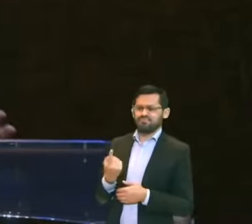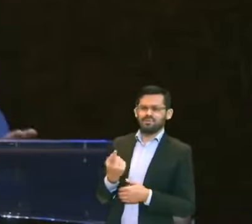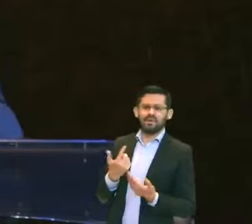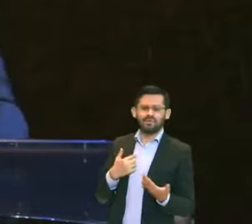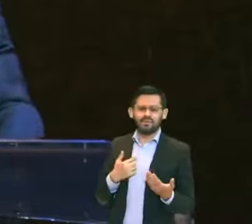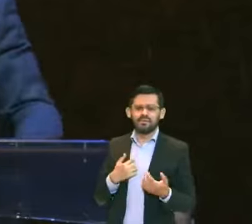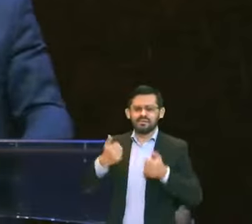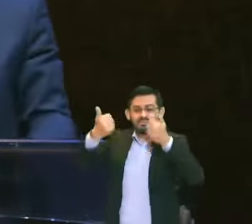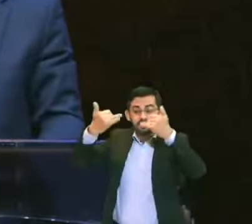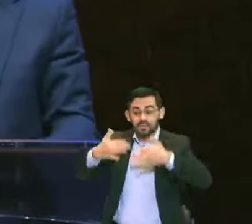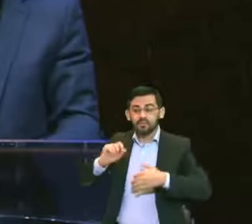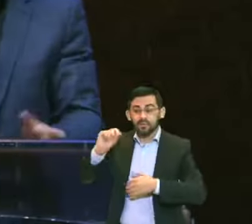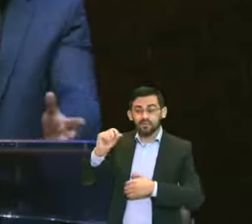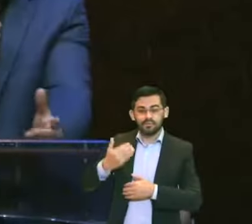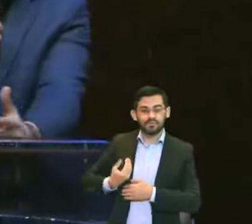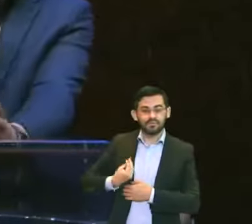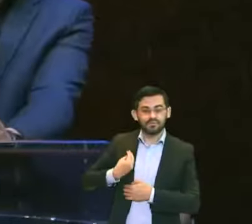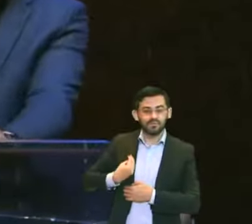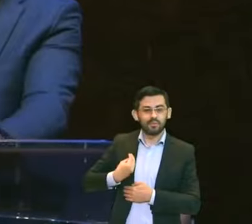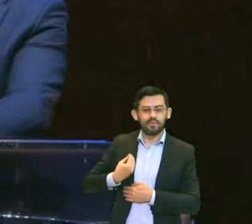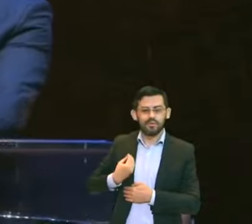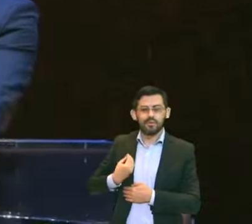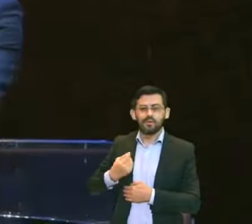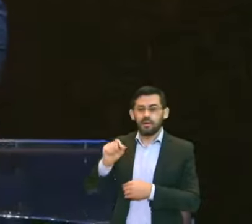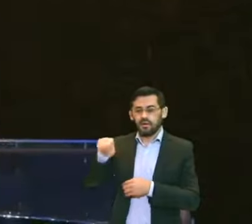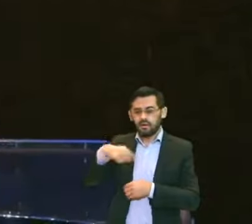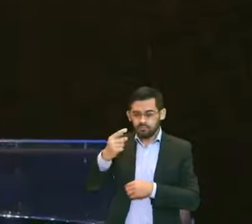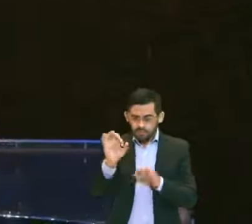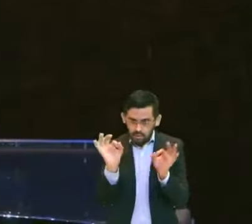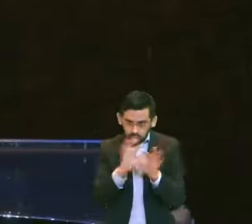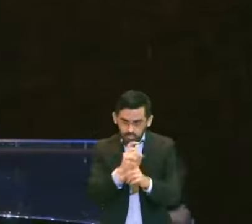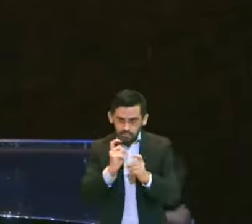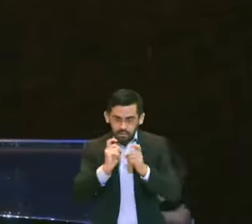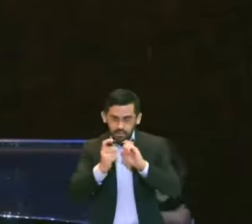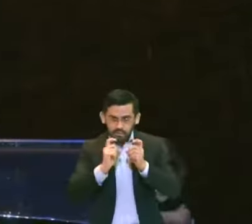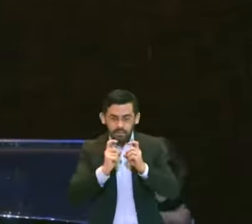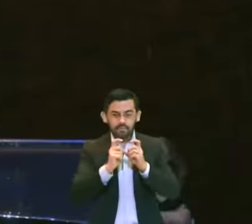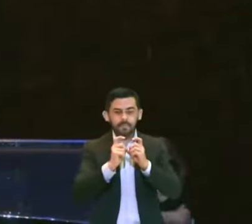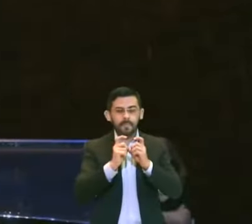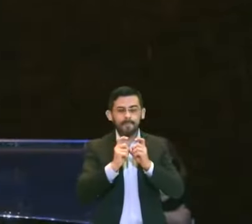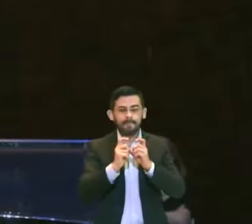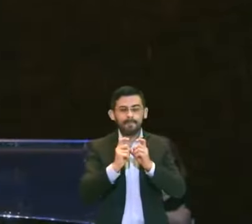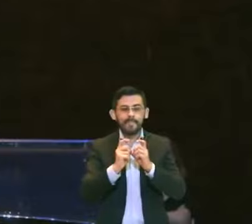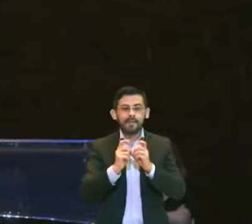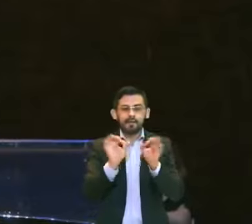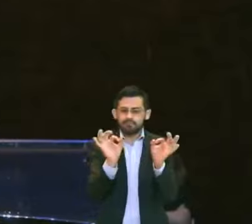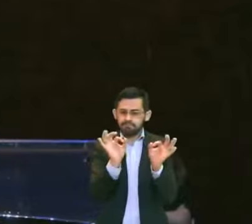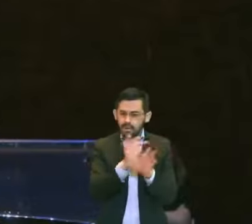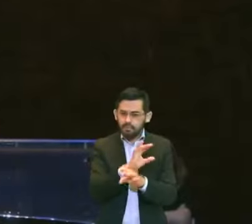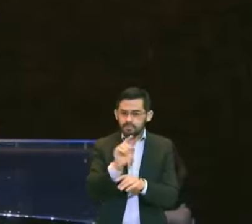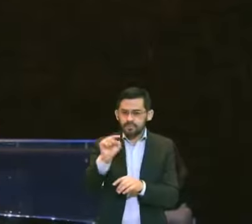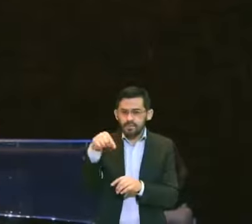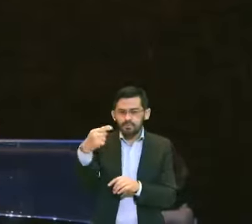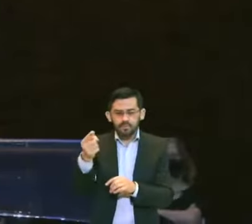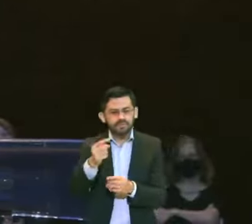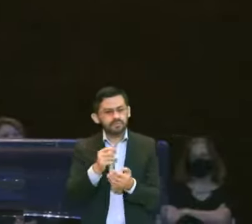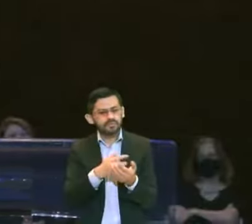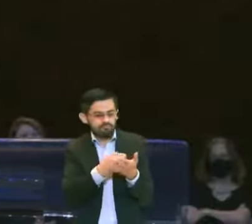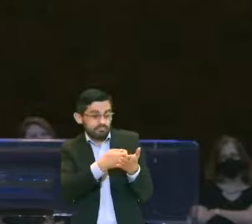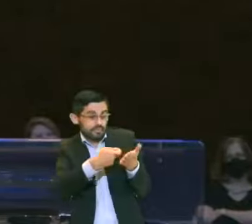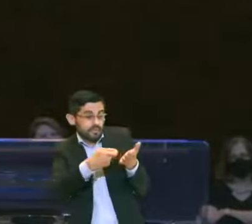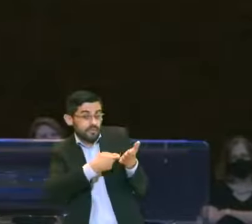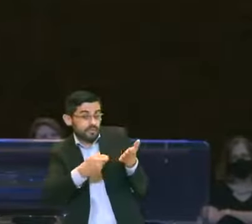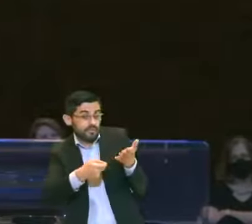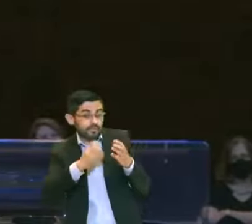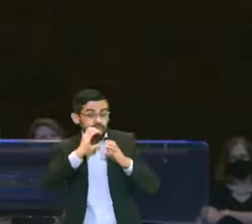acontecido comigo. Terminamos a reunião de planejamento e nós resolvemos compor uma canção juntos,